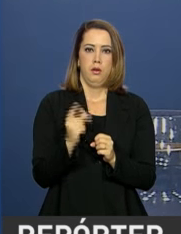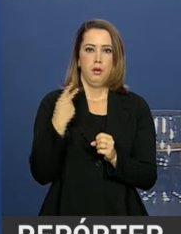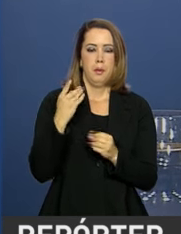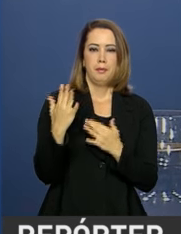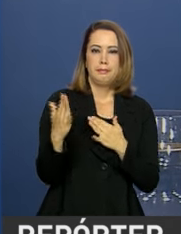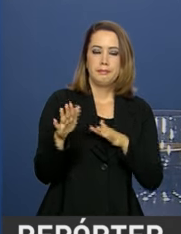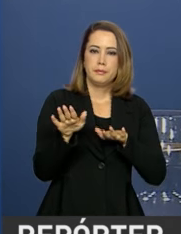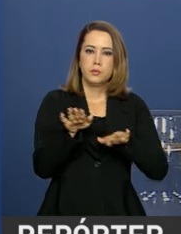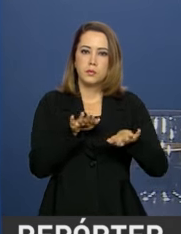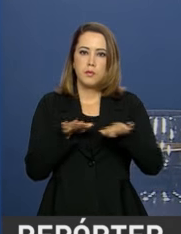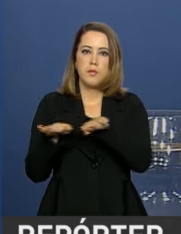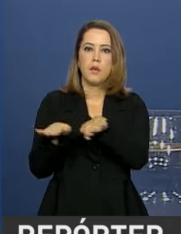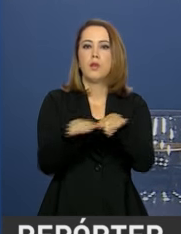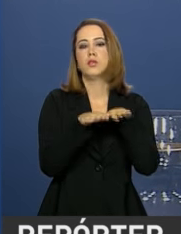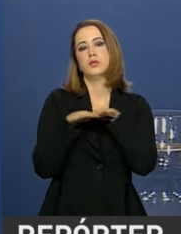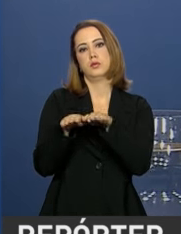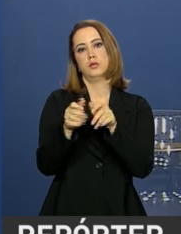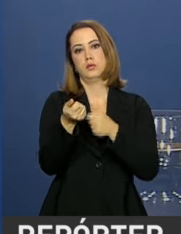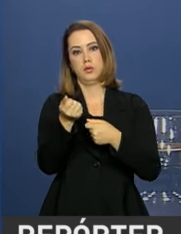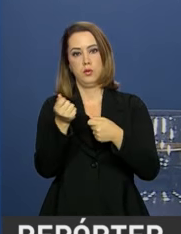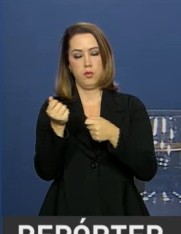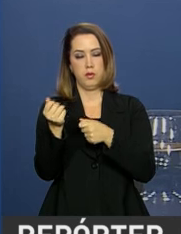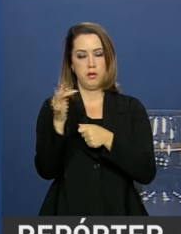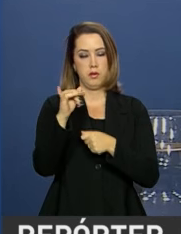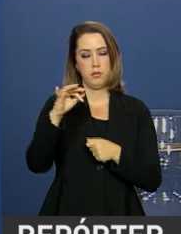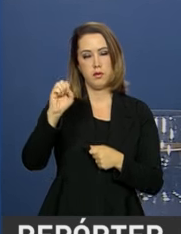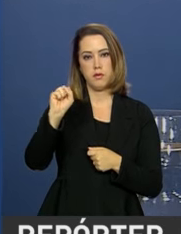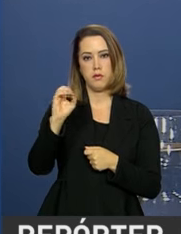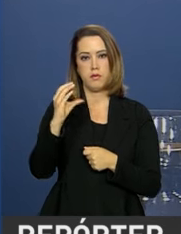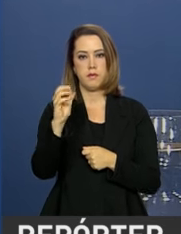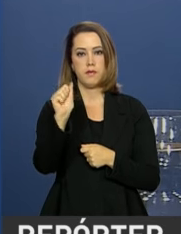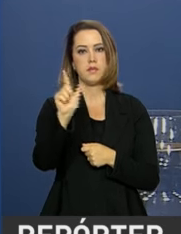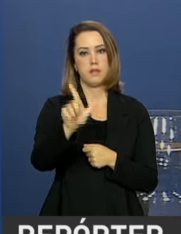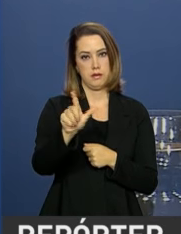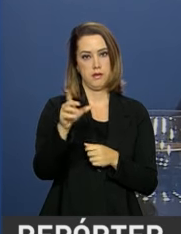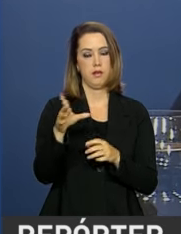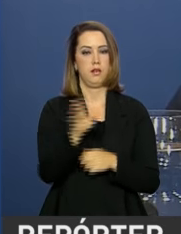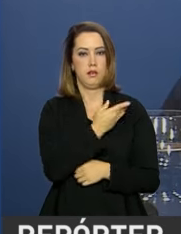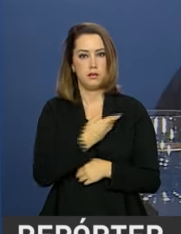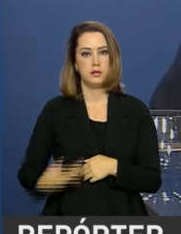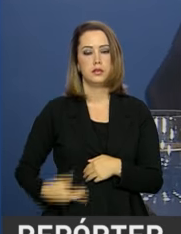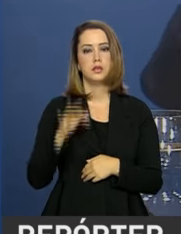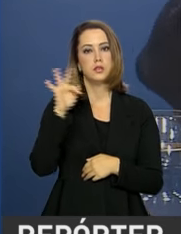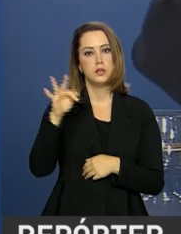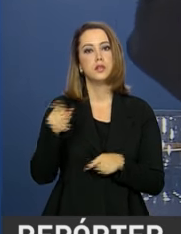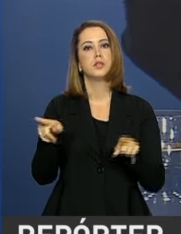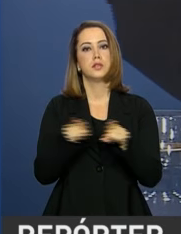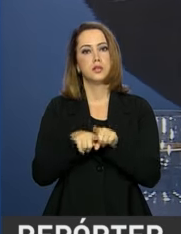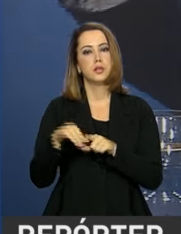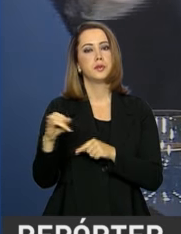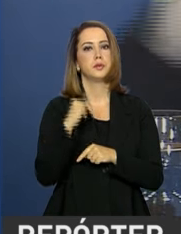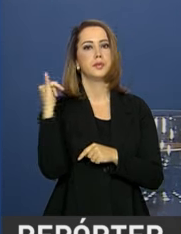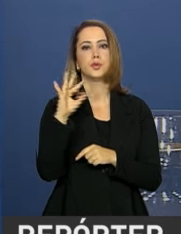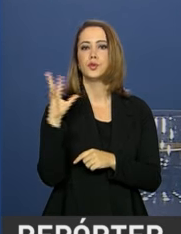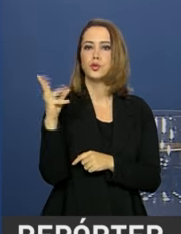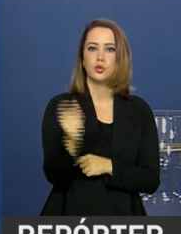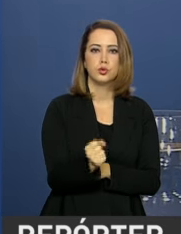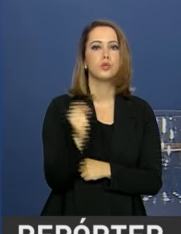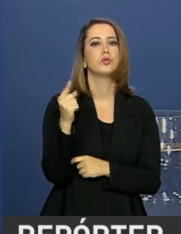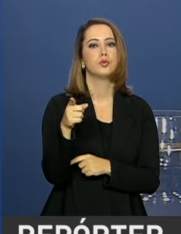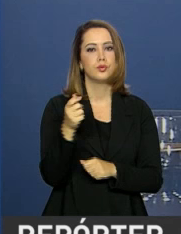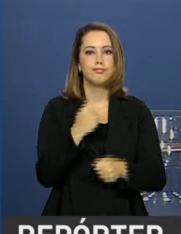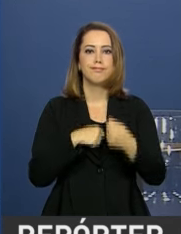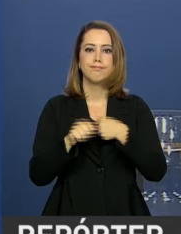para o equilíbrio fiscal da União, que é importante para todos, e para o controle também